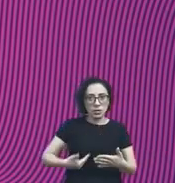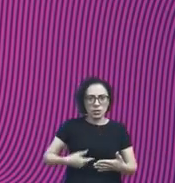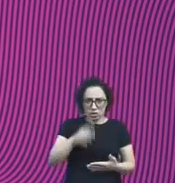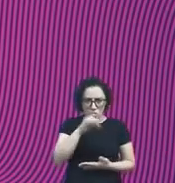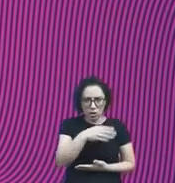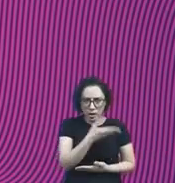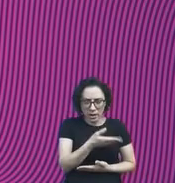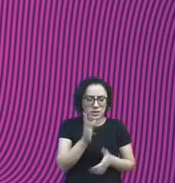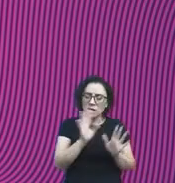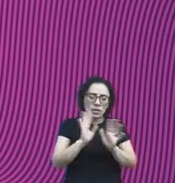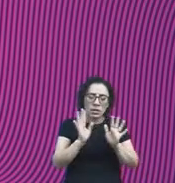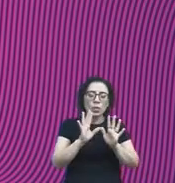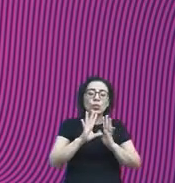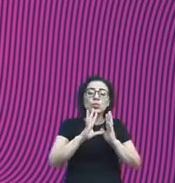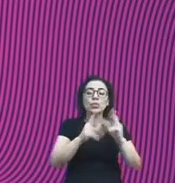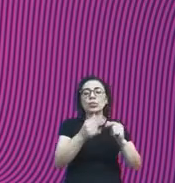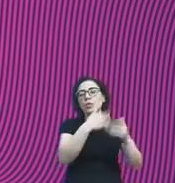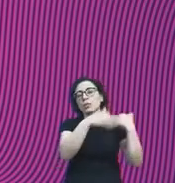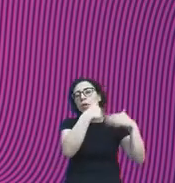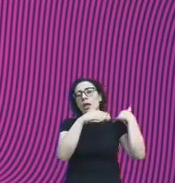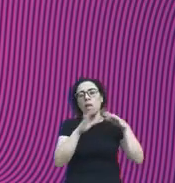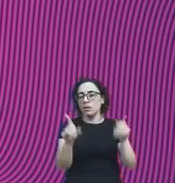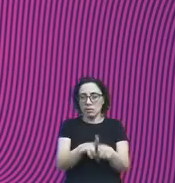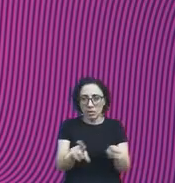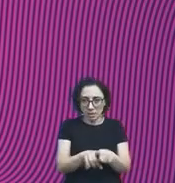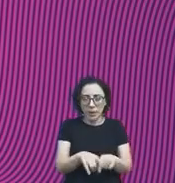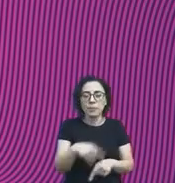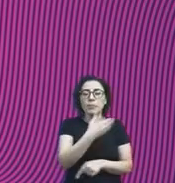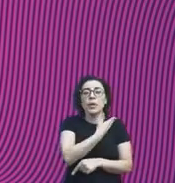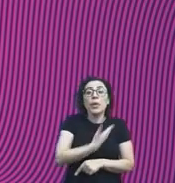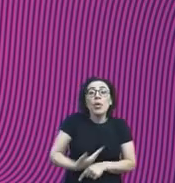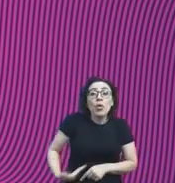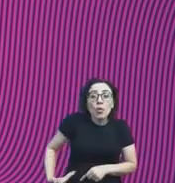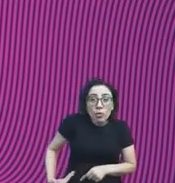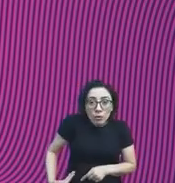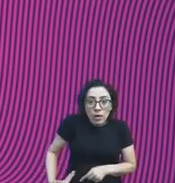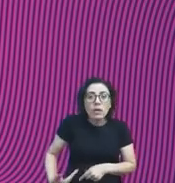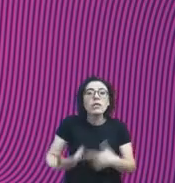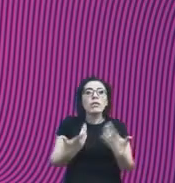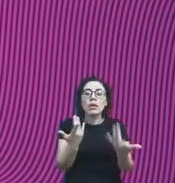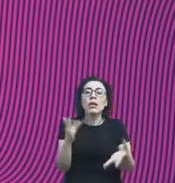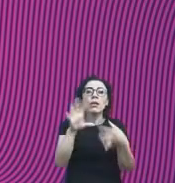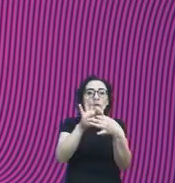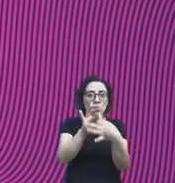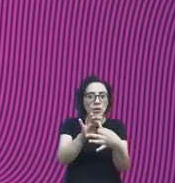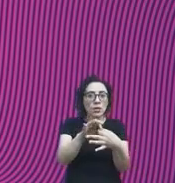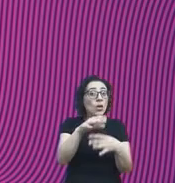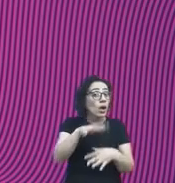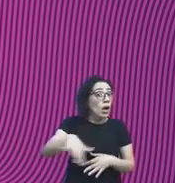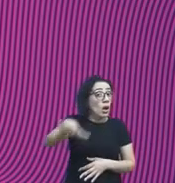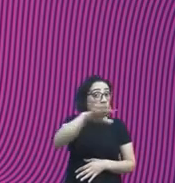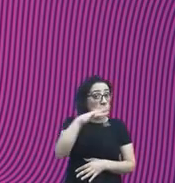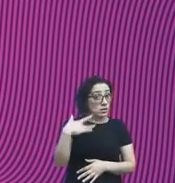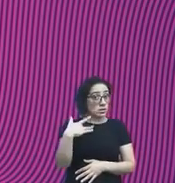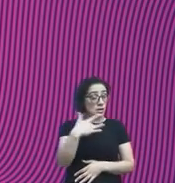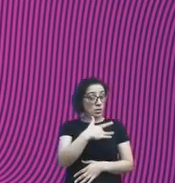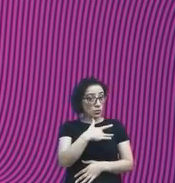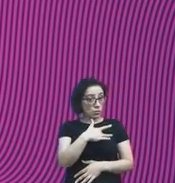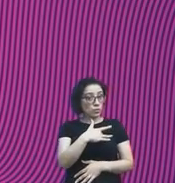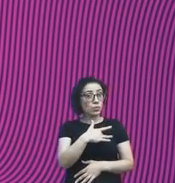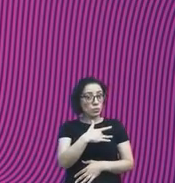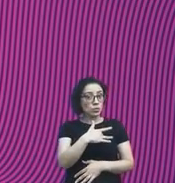fator de união do setor de saúde. O setor de saúde só se une quando o governo aumenta